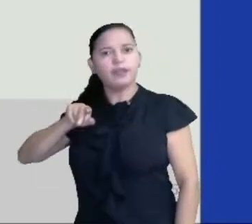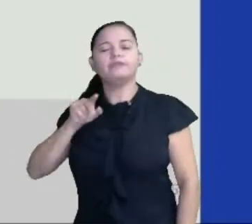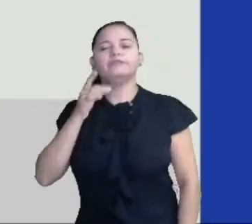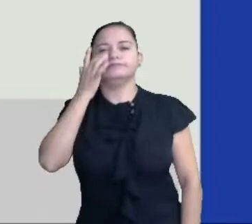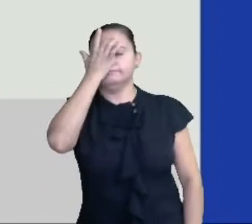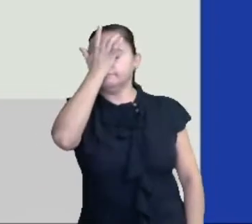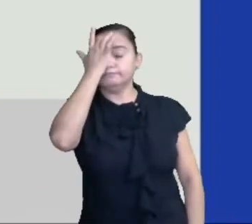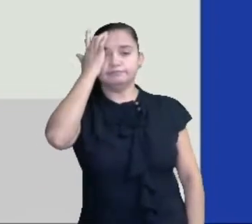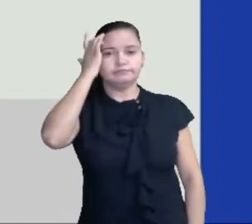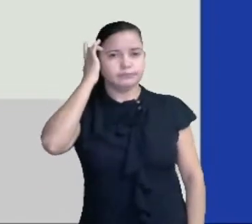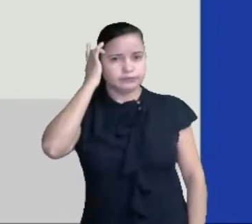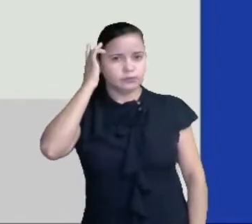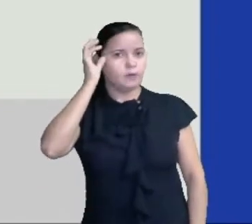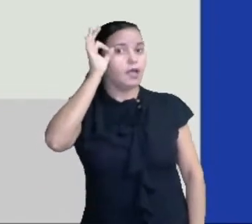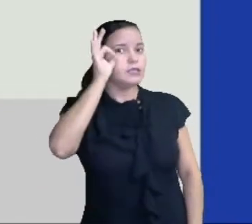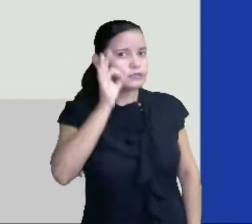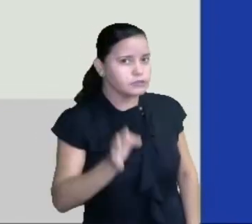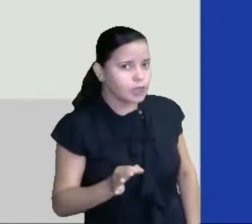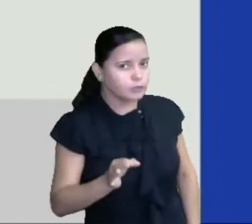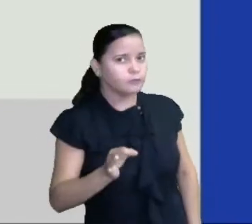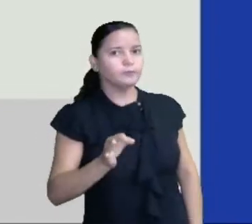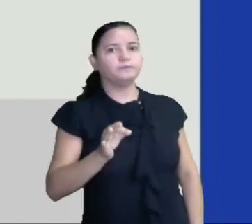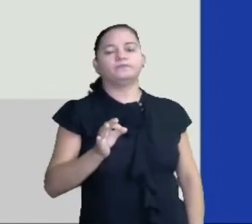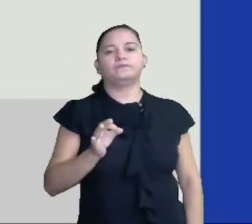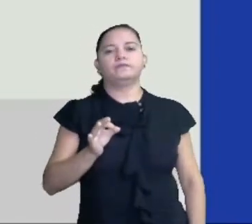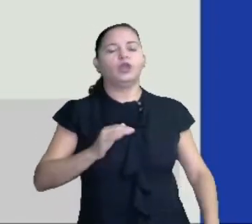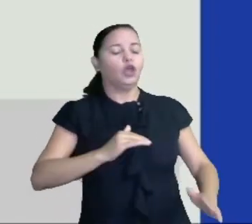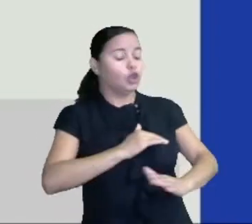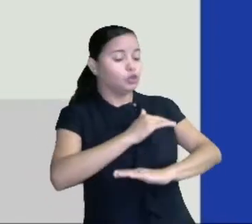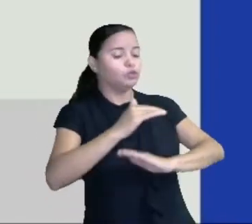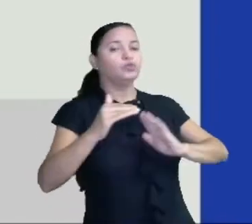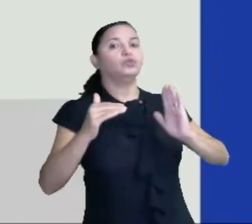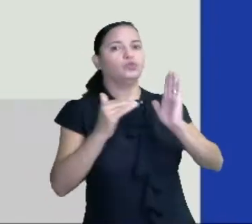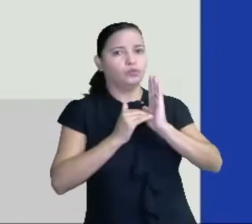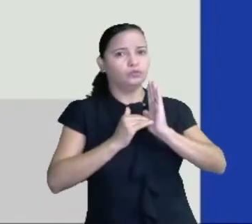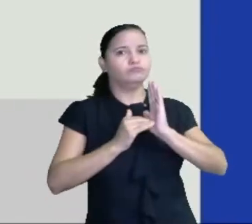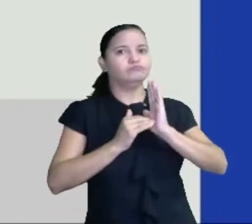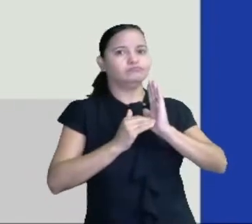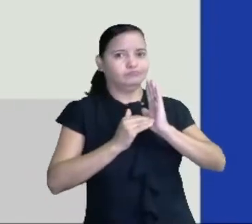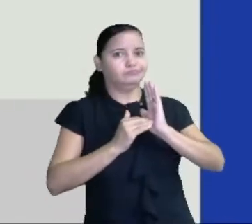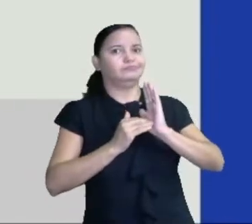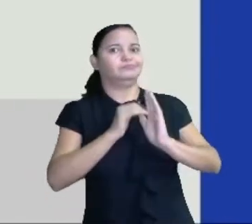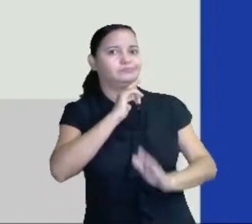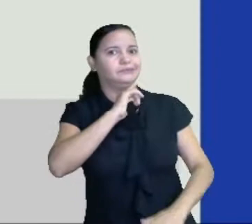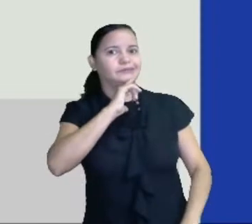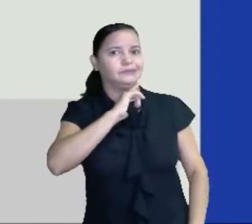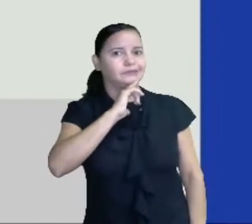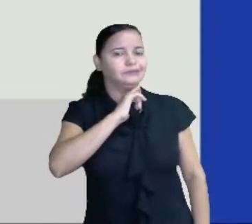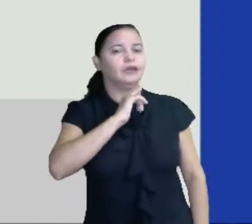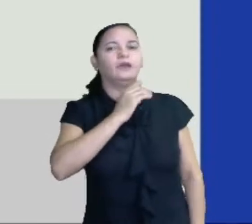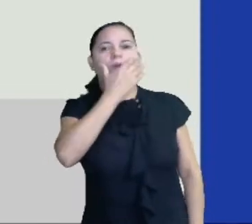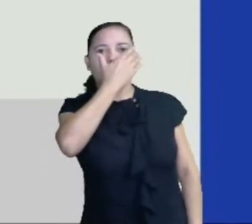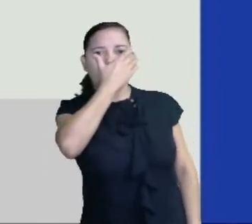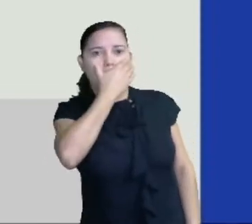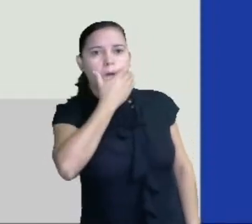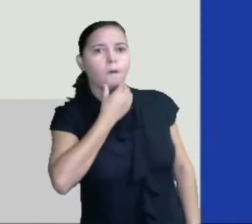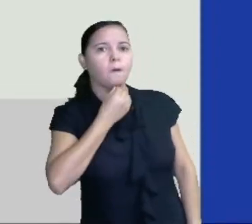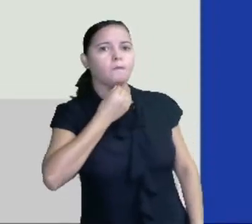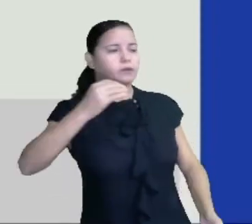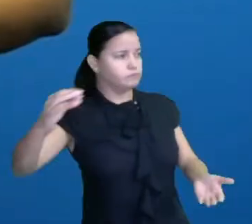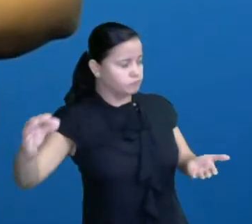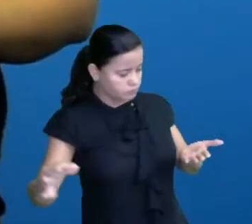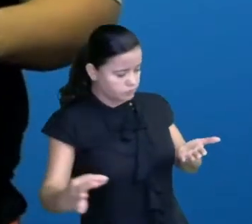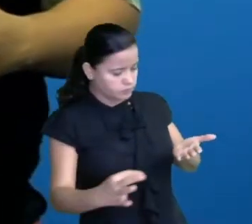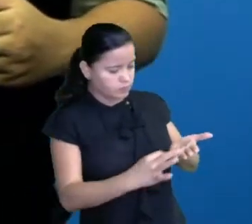pessoa, certo? Então, toda essa reunião de conhecimento que o autor teve na sua